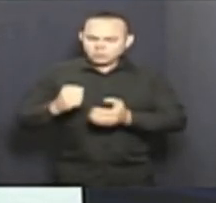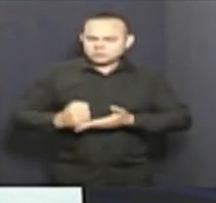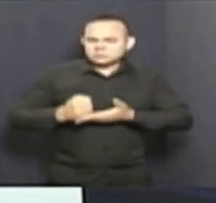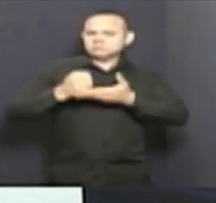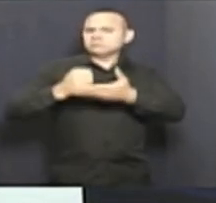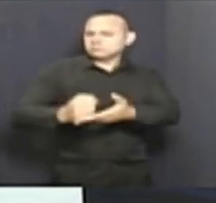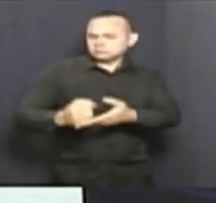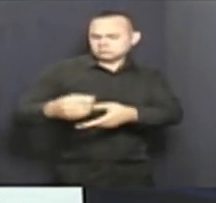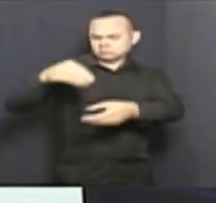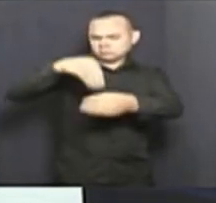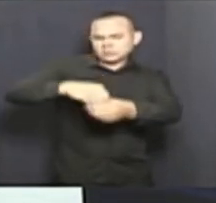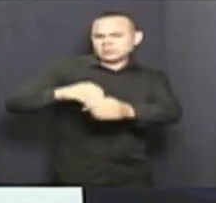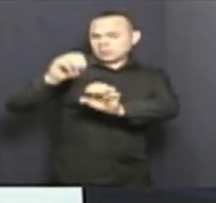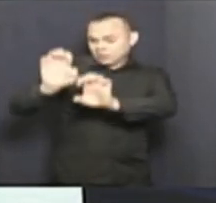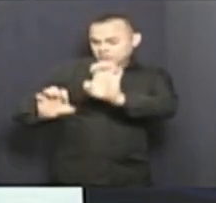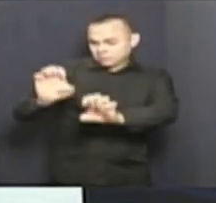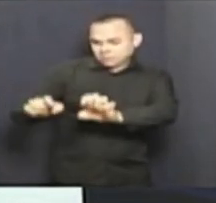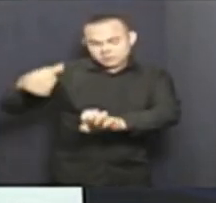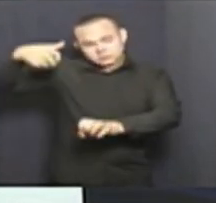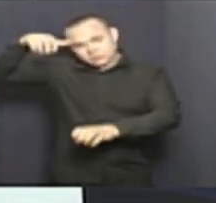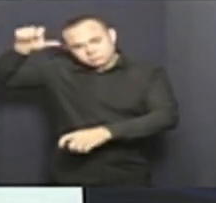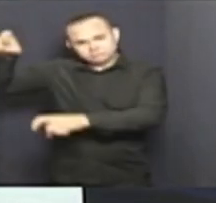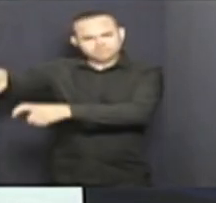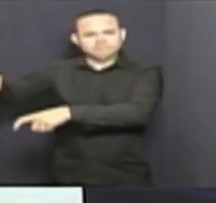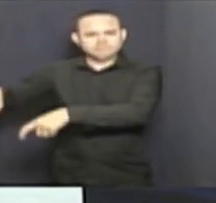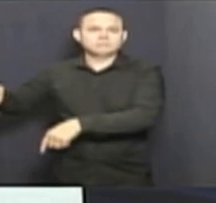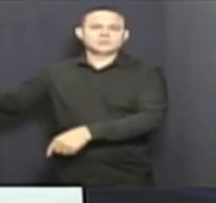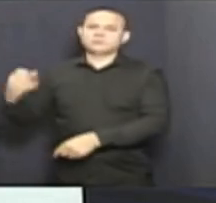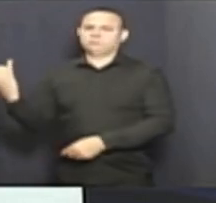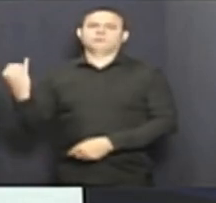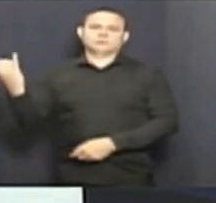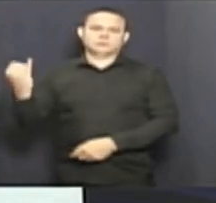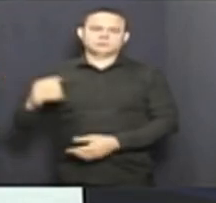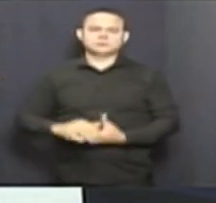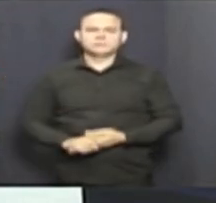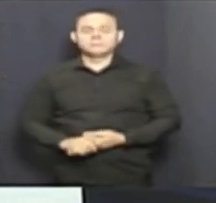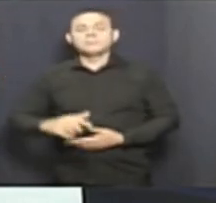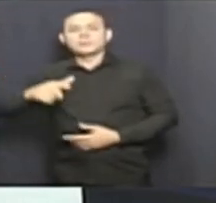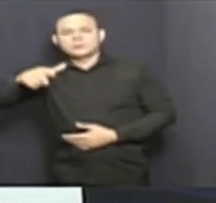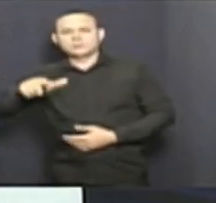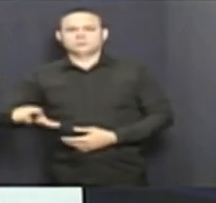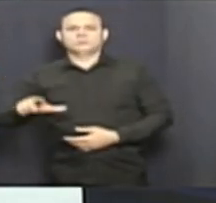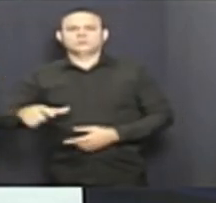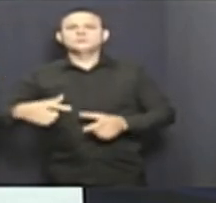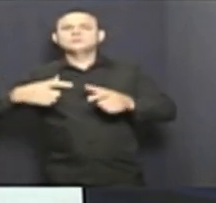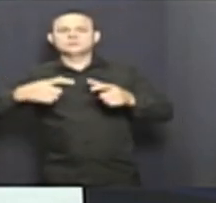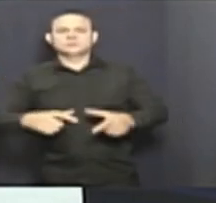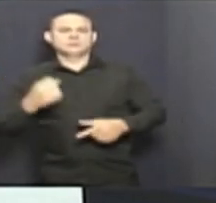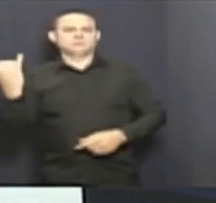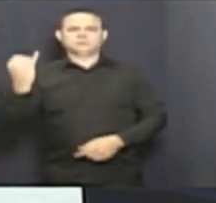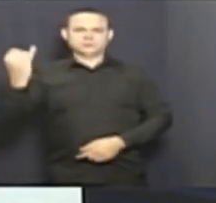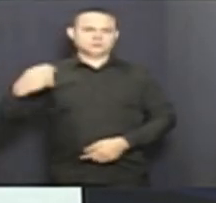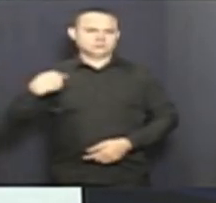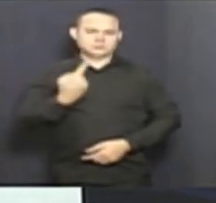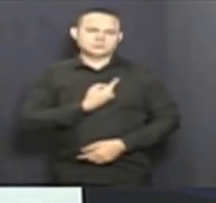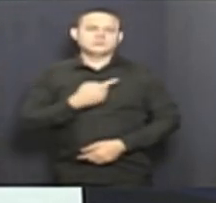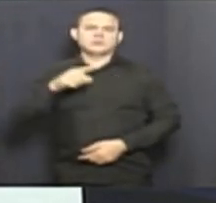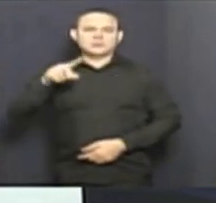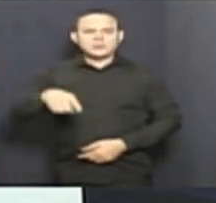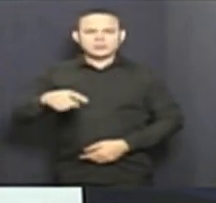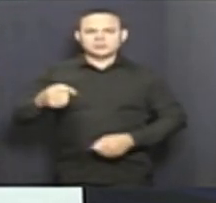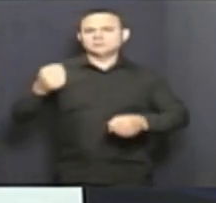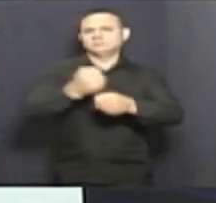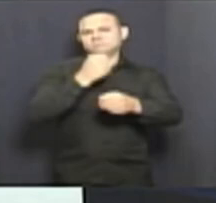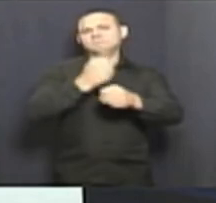pequenos agrados a da área rural também que é extremamente importante um outro setor em outro segmento extremamente importante para nós é o da construção